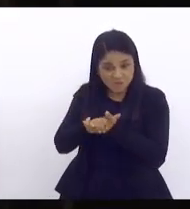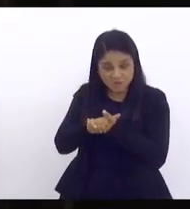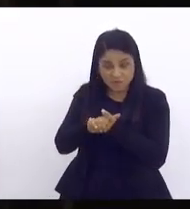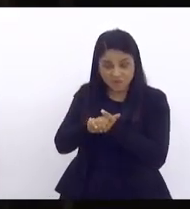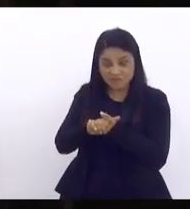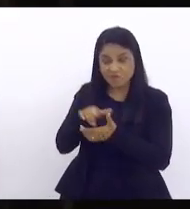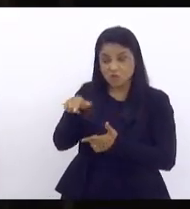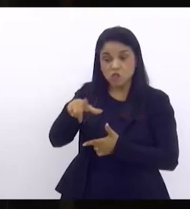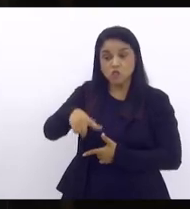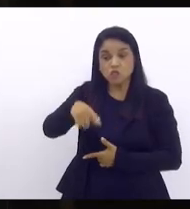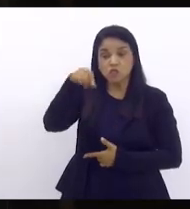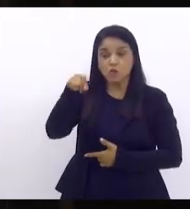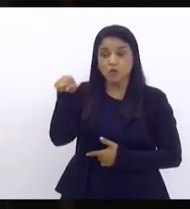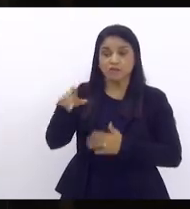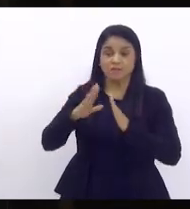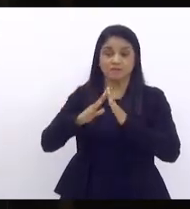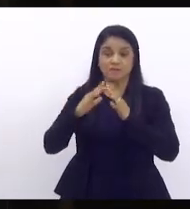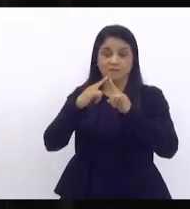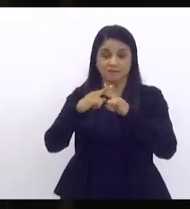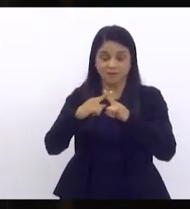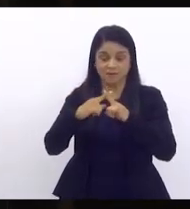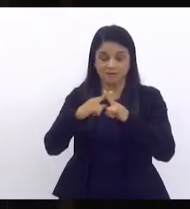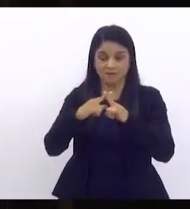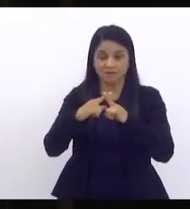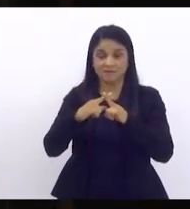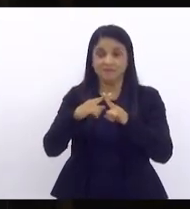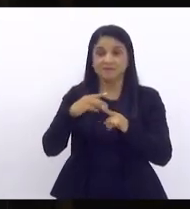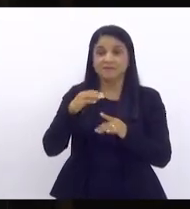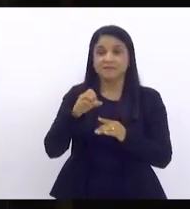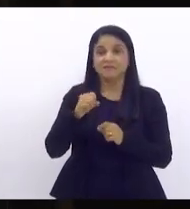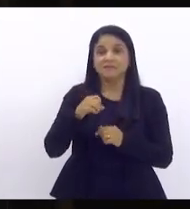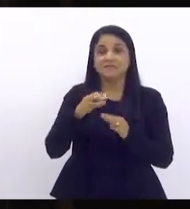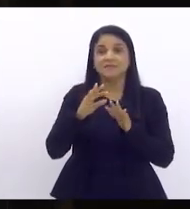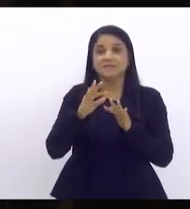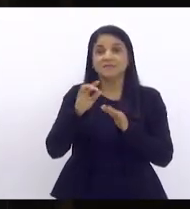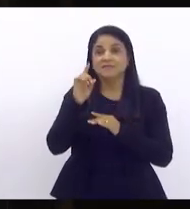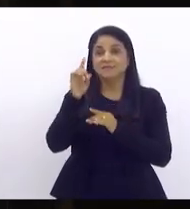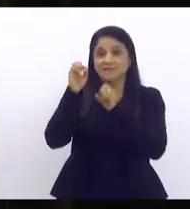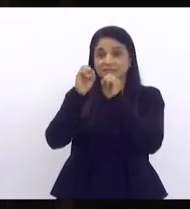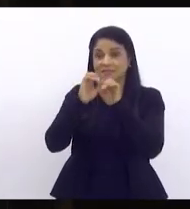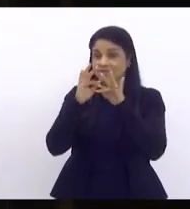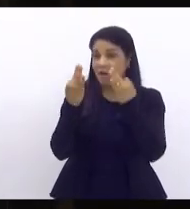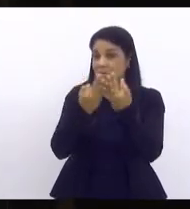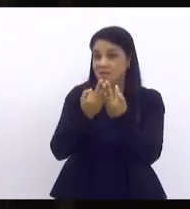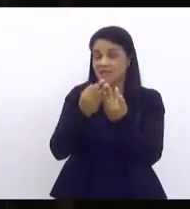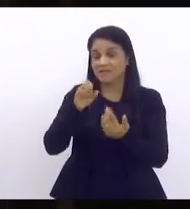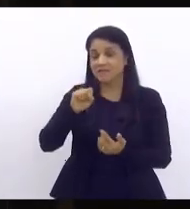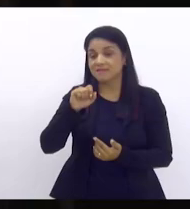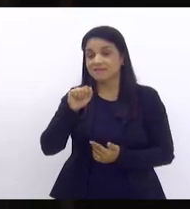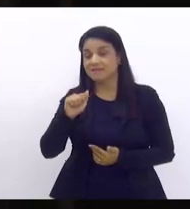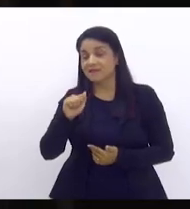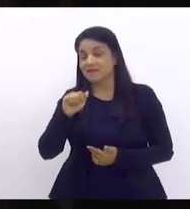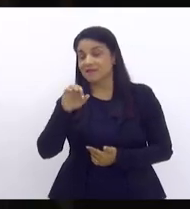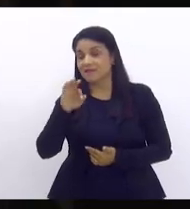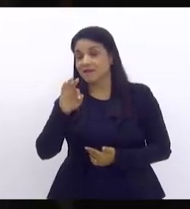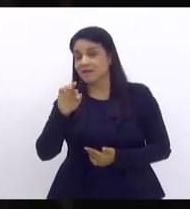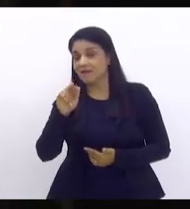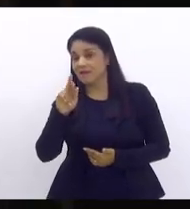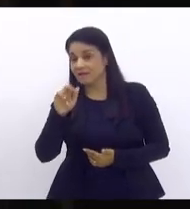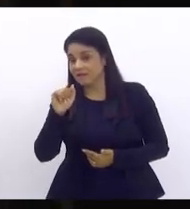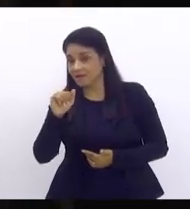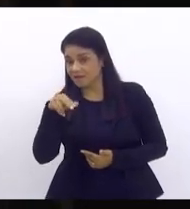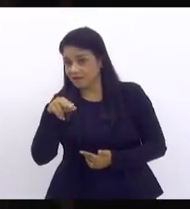opção dela escolher a Igreja da Sagrada Família lá na Ilha do Governador, né? E agora a